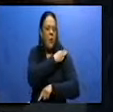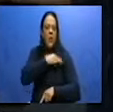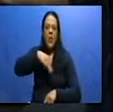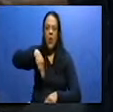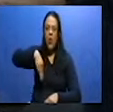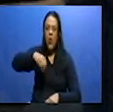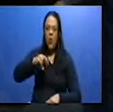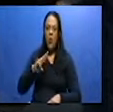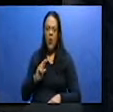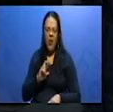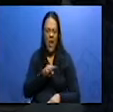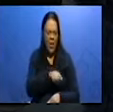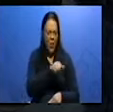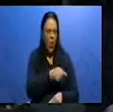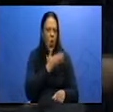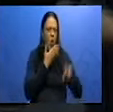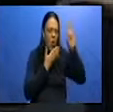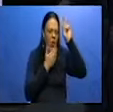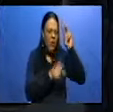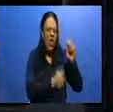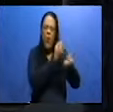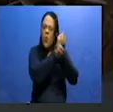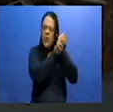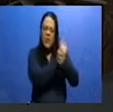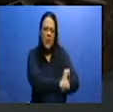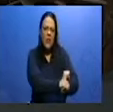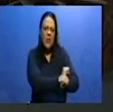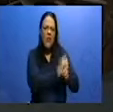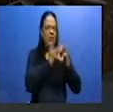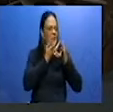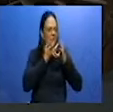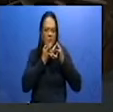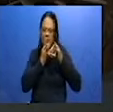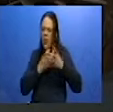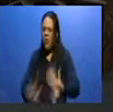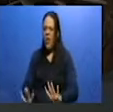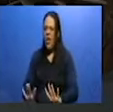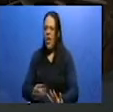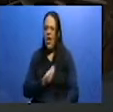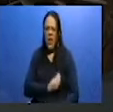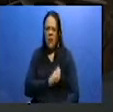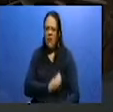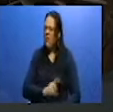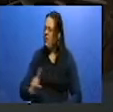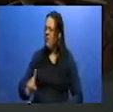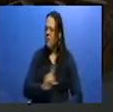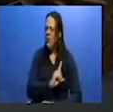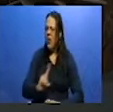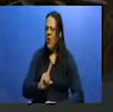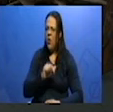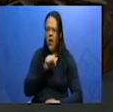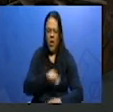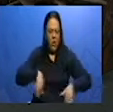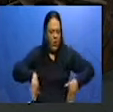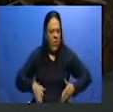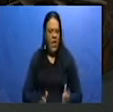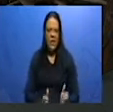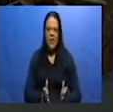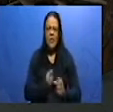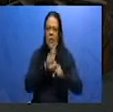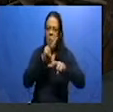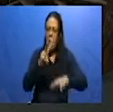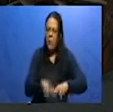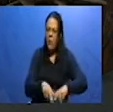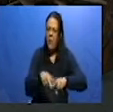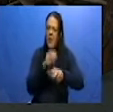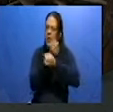me pegaram, me escravizaram, eu não quero isso para mim. Isso daí não é minha vida. Eu não nasci para ficar preso, escravo,